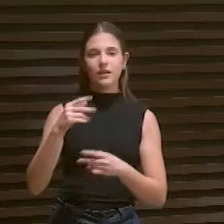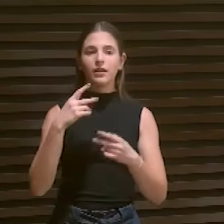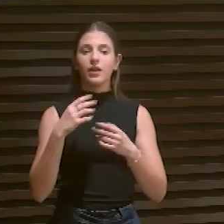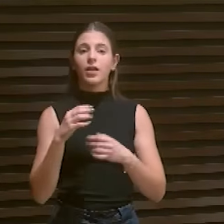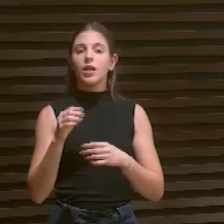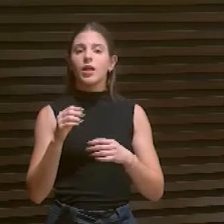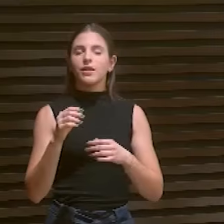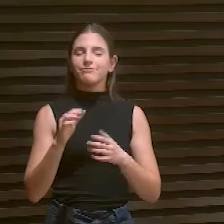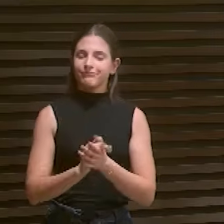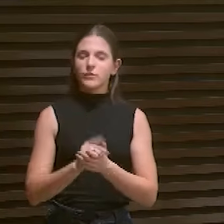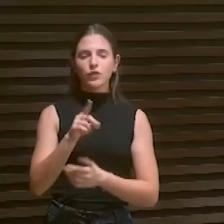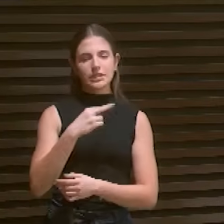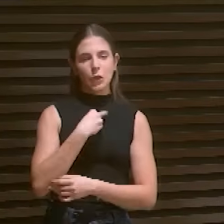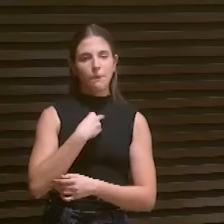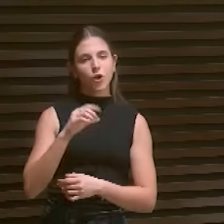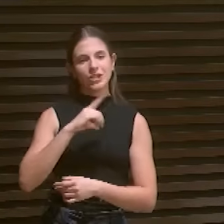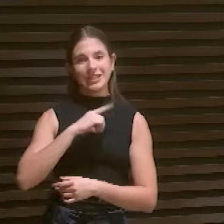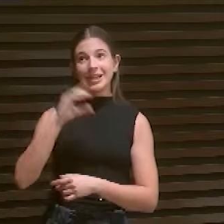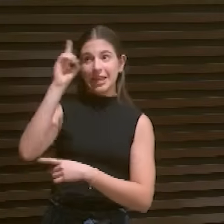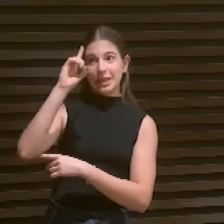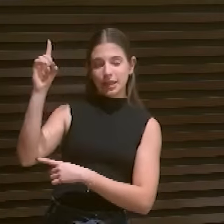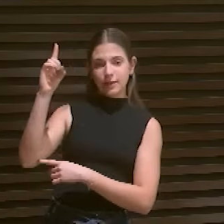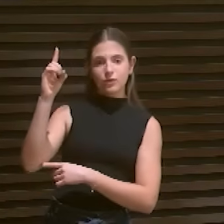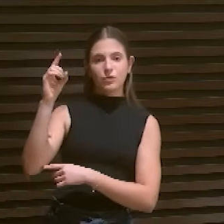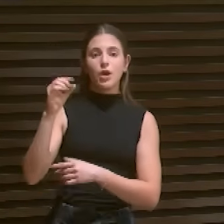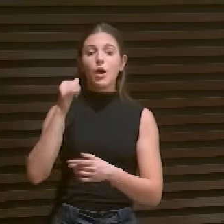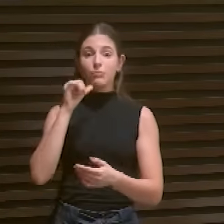cônjuge e ainda assim ter o mundo como sua amante.